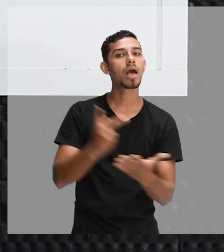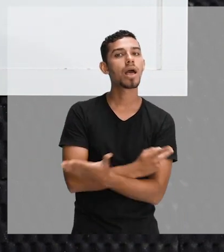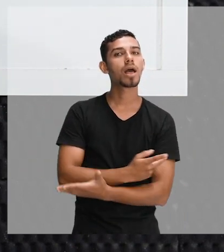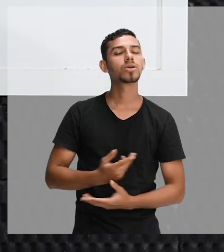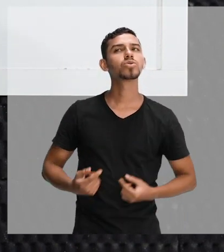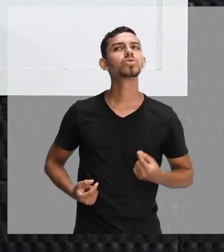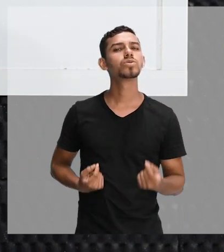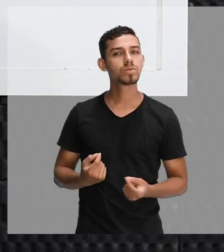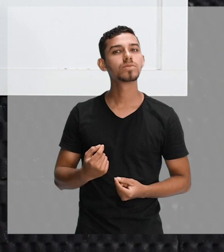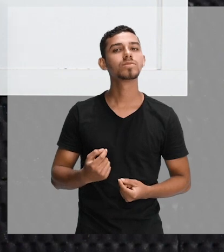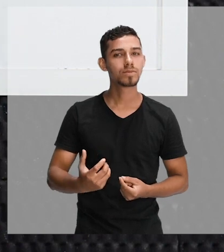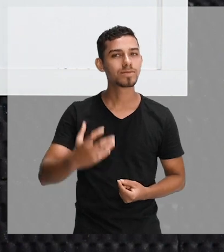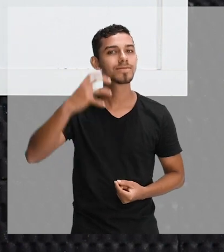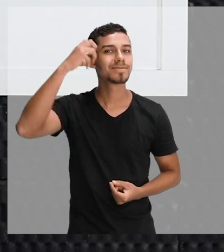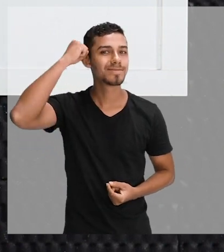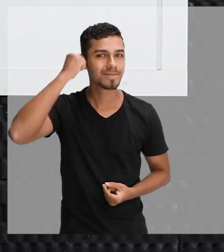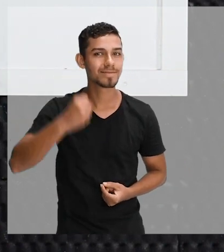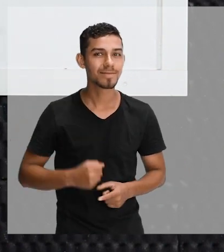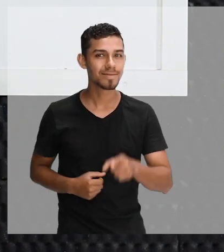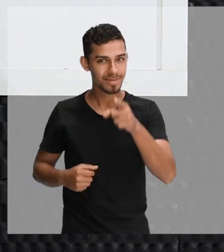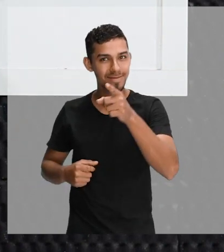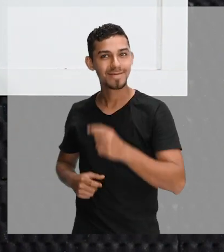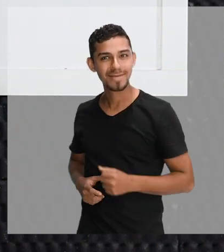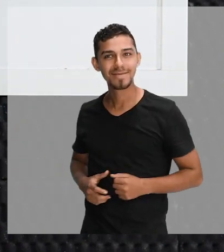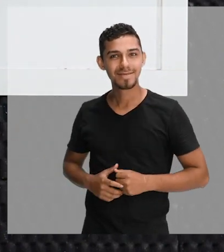Isso, eu escutei daqui.